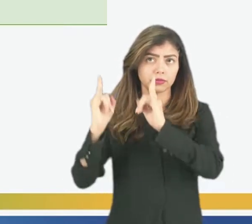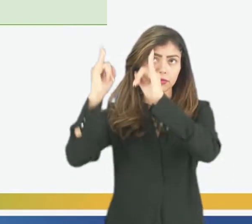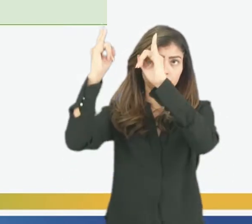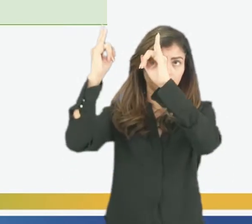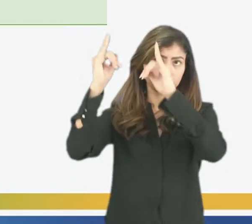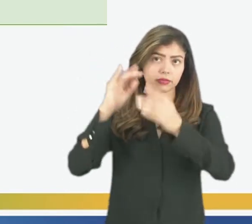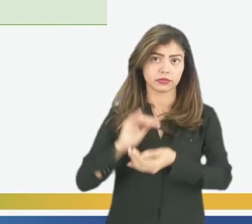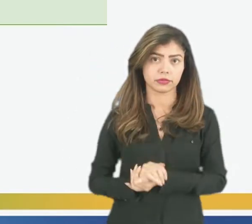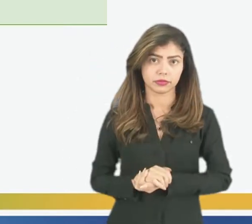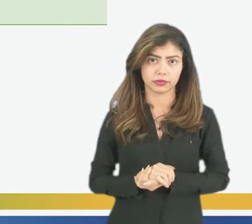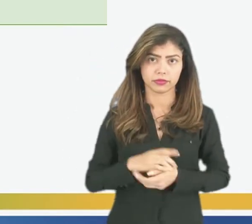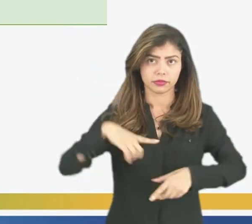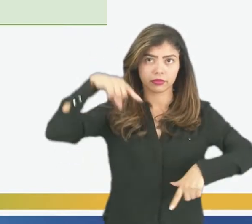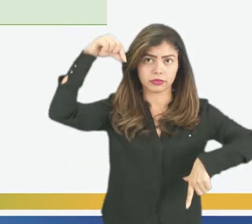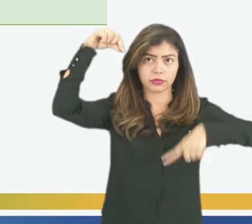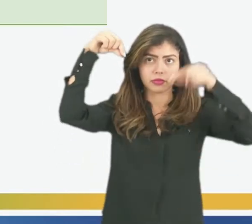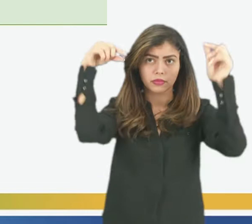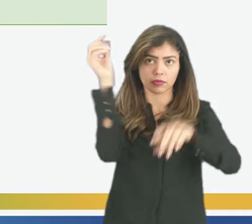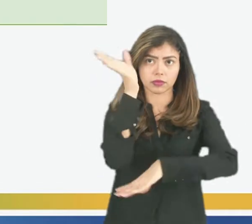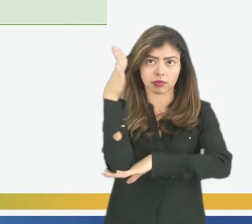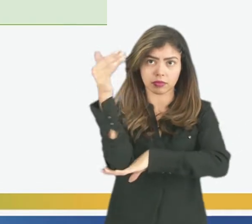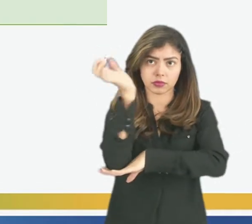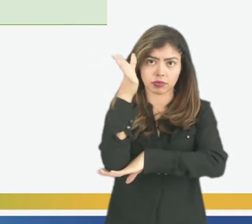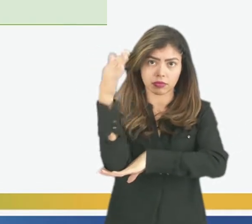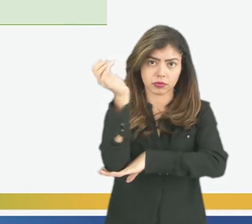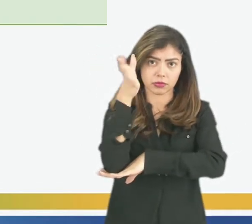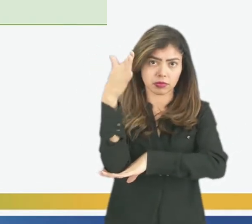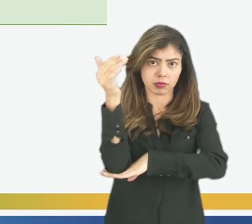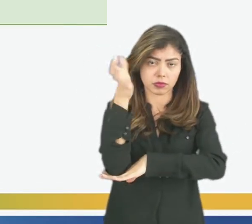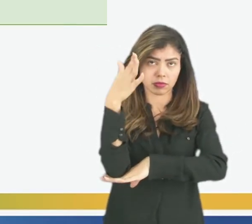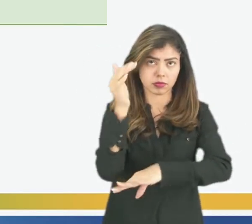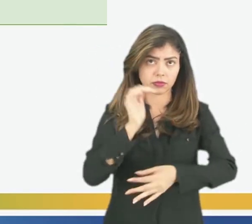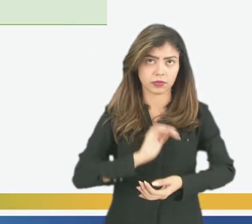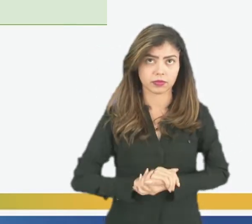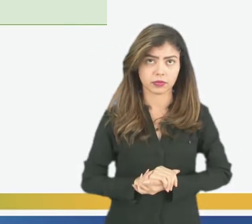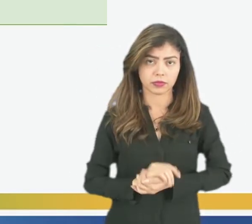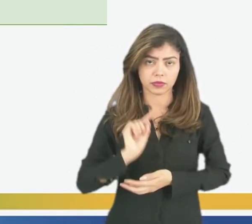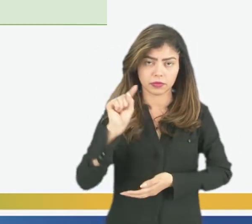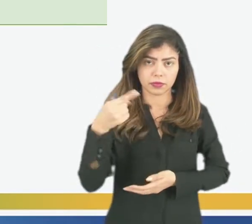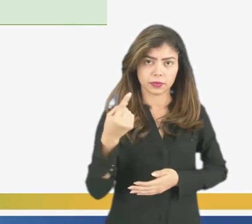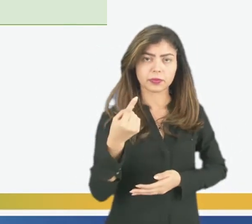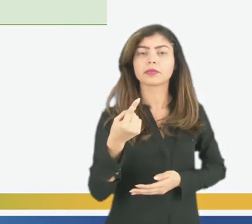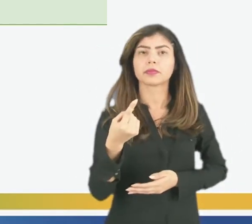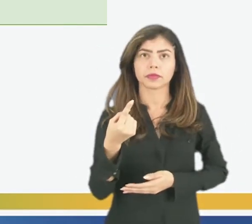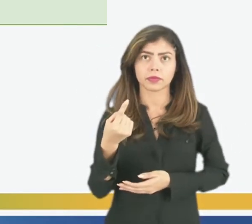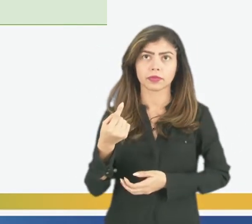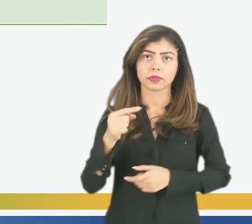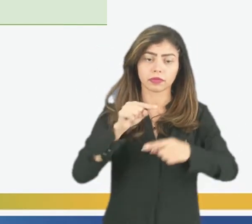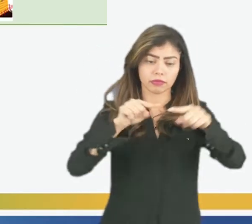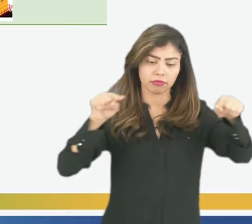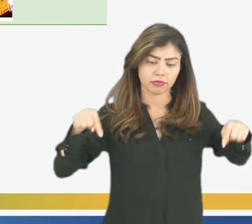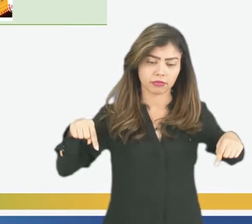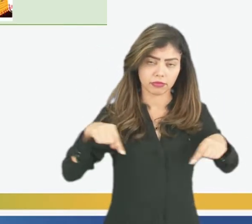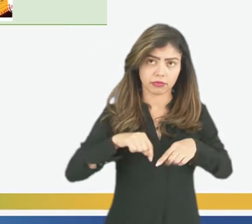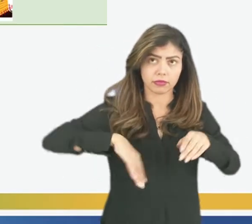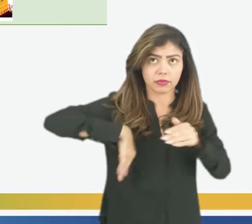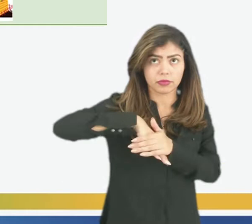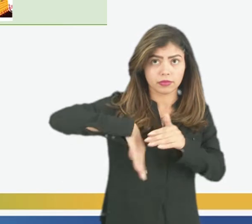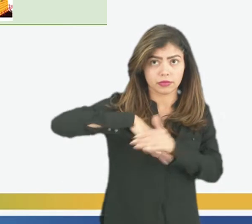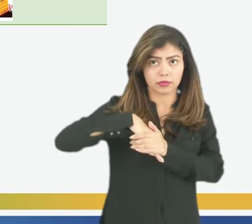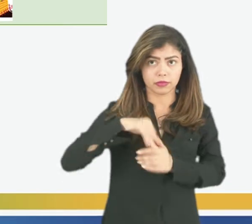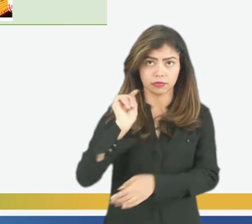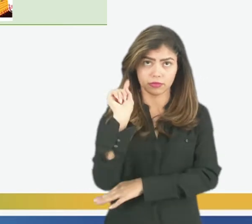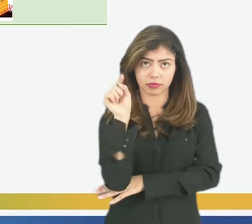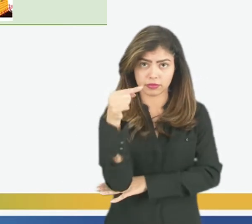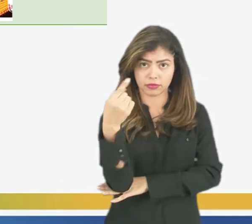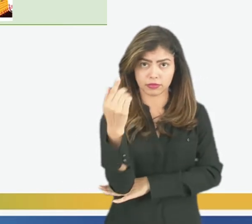prédio, depois desse palácio, né, depois do meu campo de futebol e depois